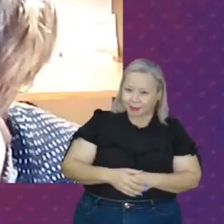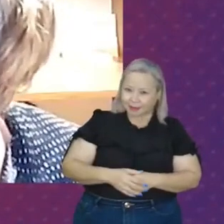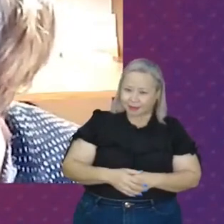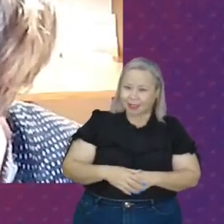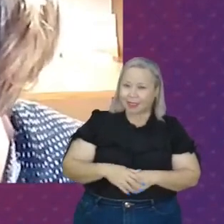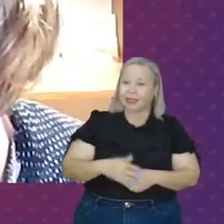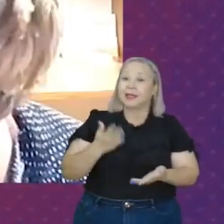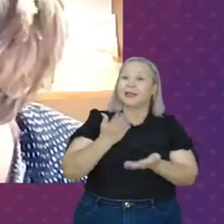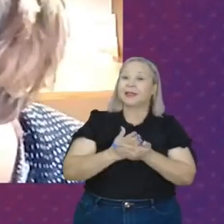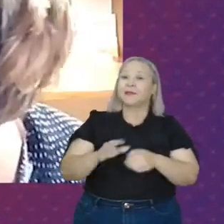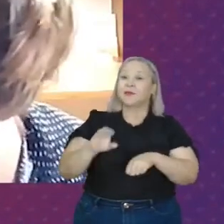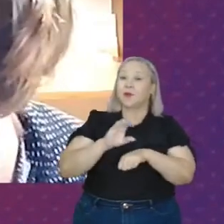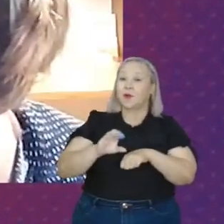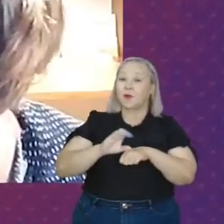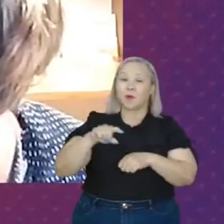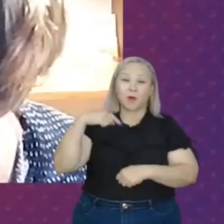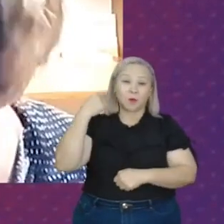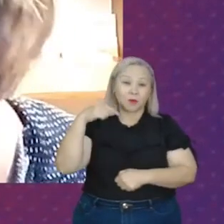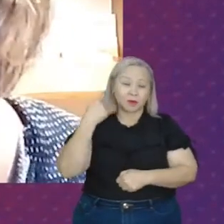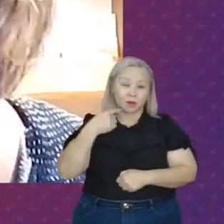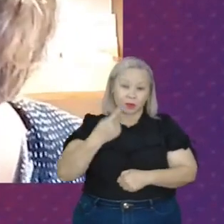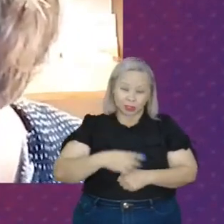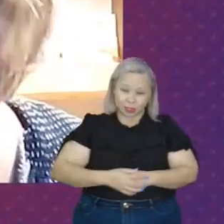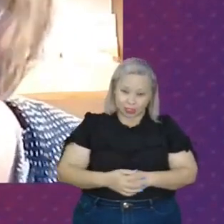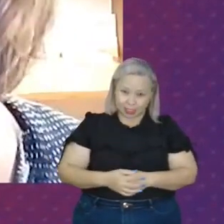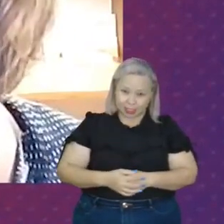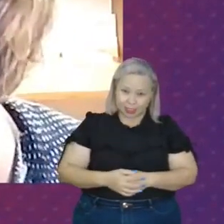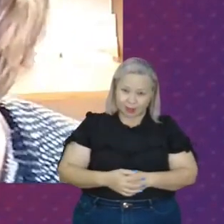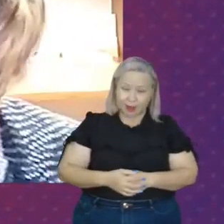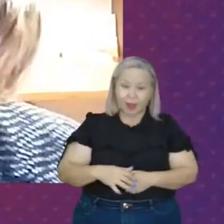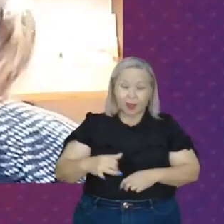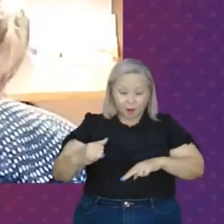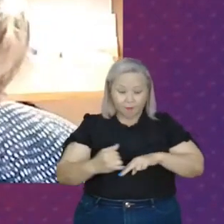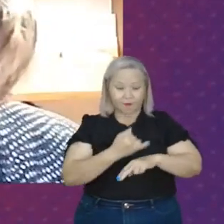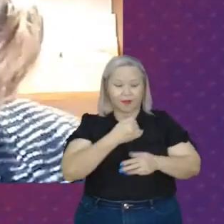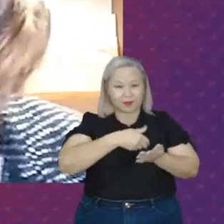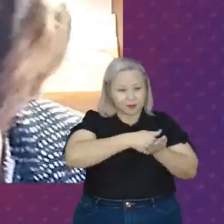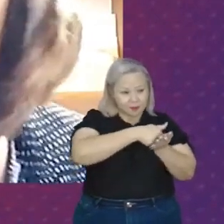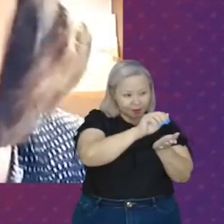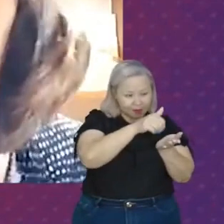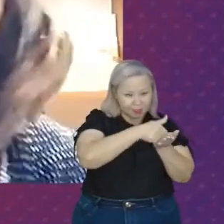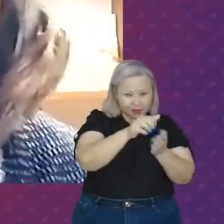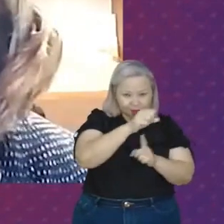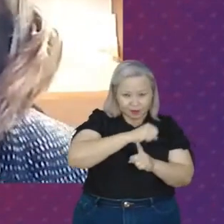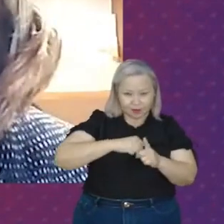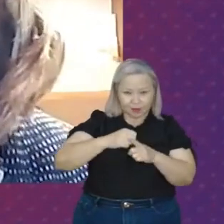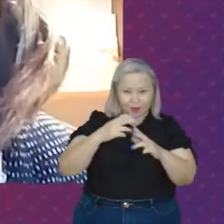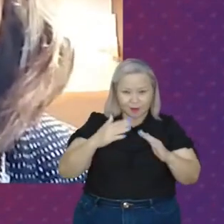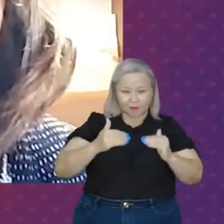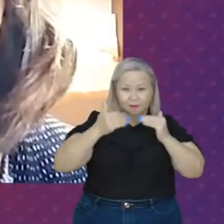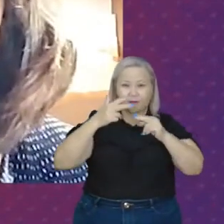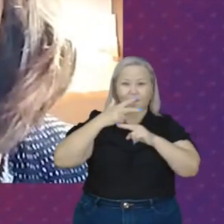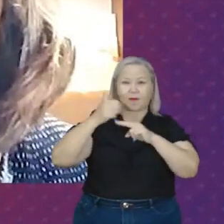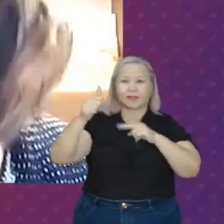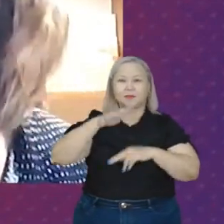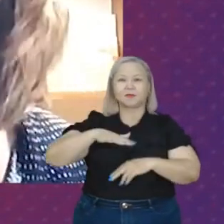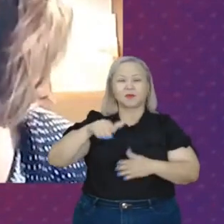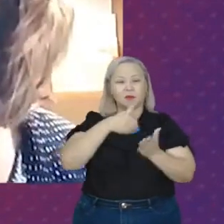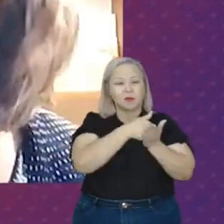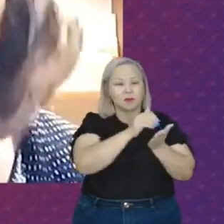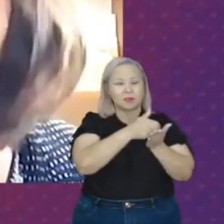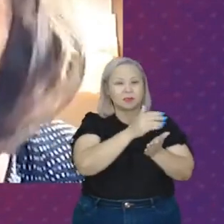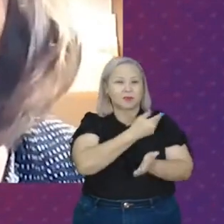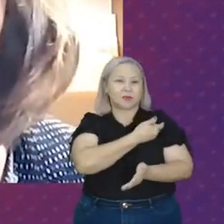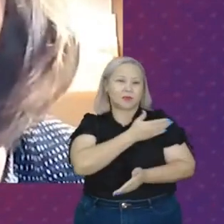de direito, vindo da exclusão social, superando todas essas exclusões sociais, que